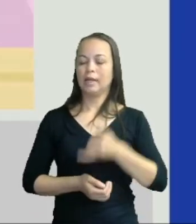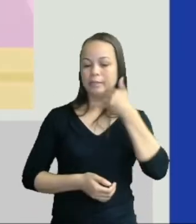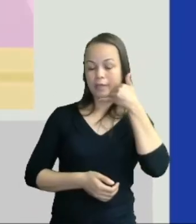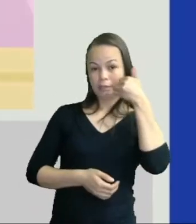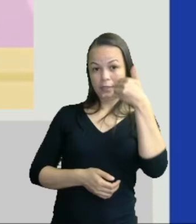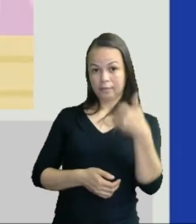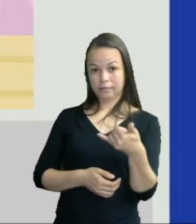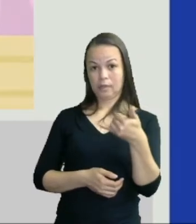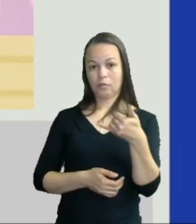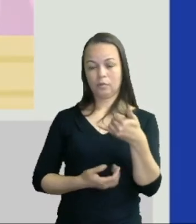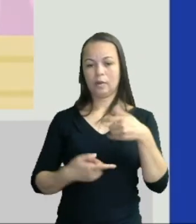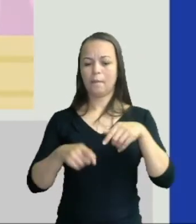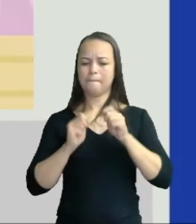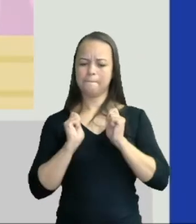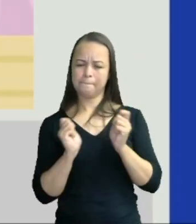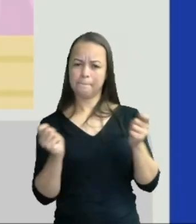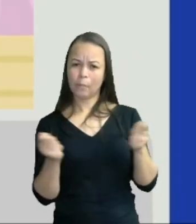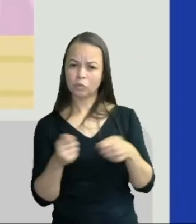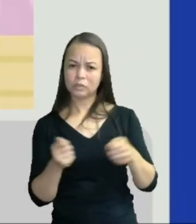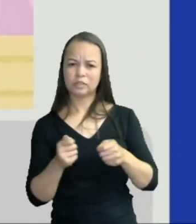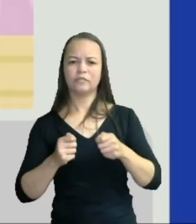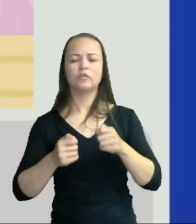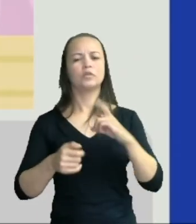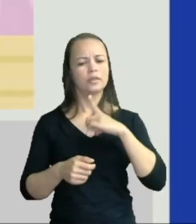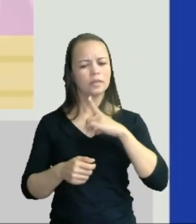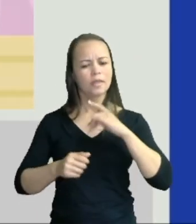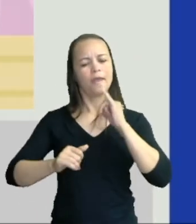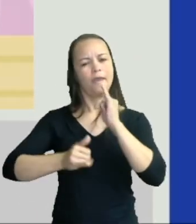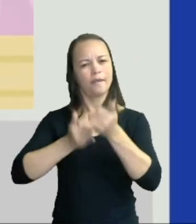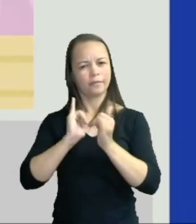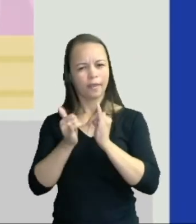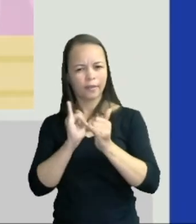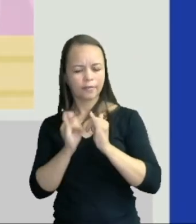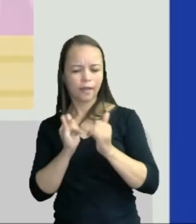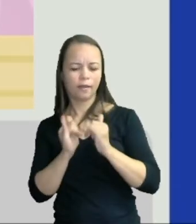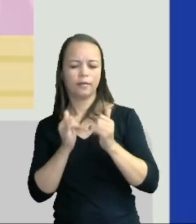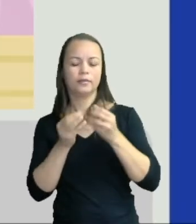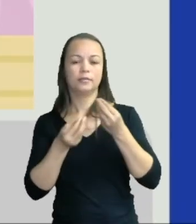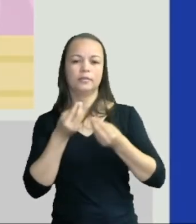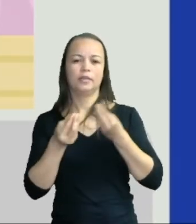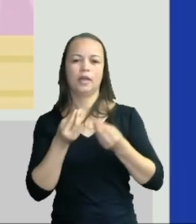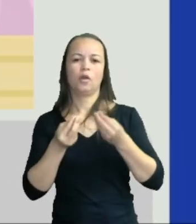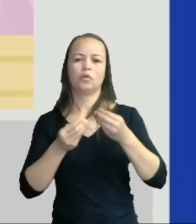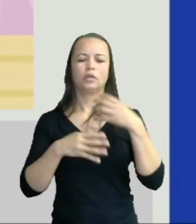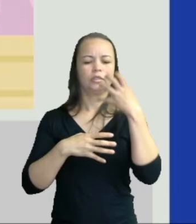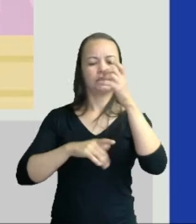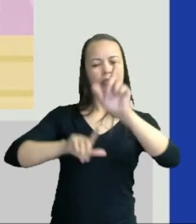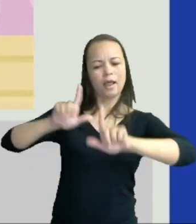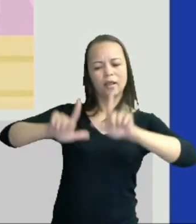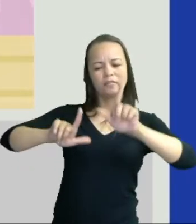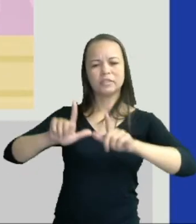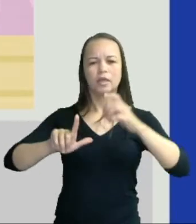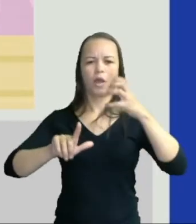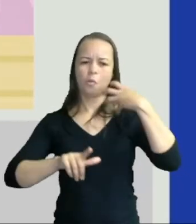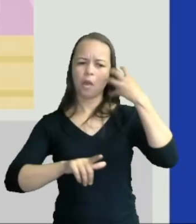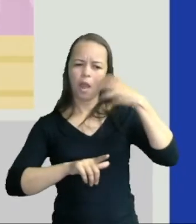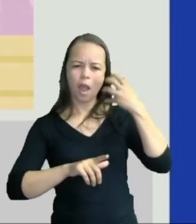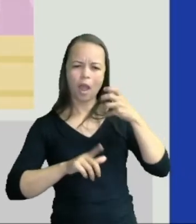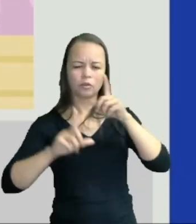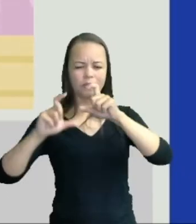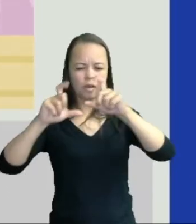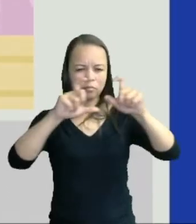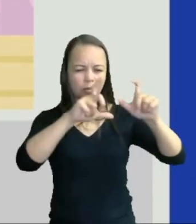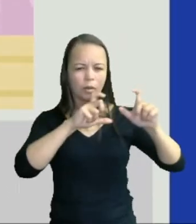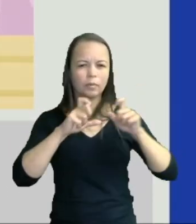ser utilizados no Brasil no início da década de 1990. Desde então, a quantidade de telefones móveis em uso